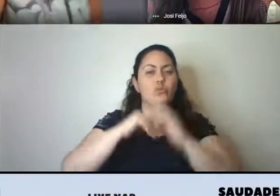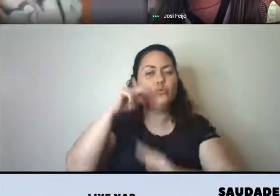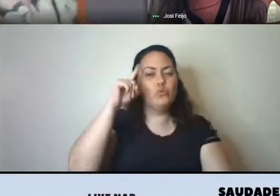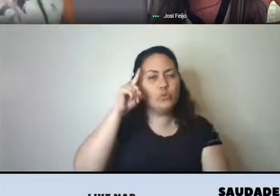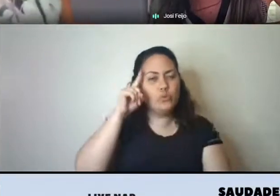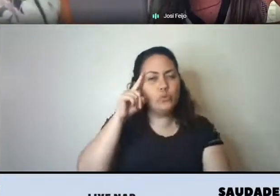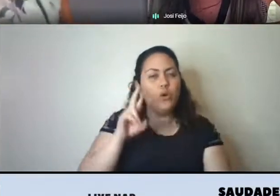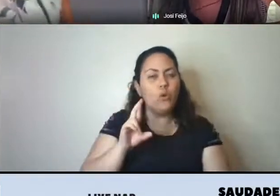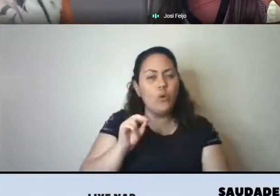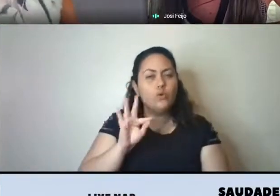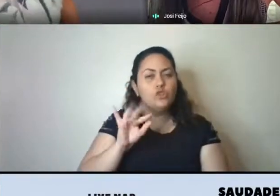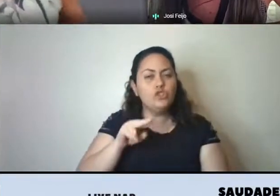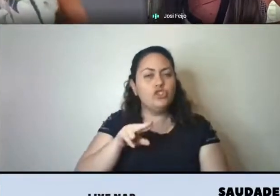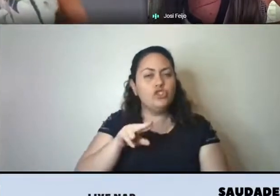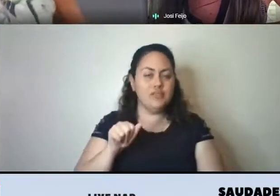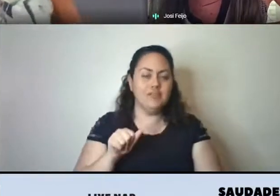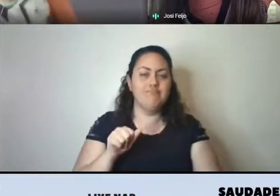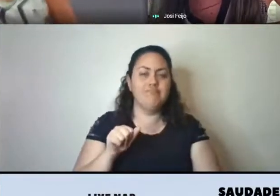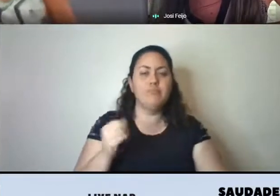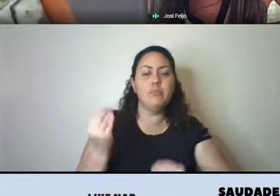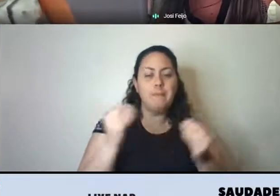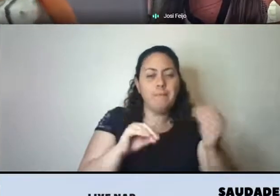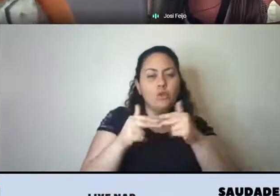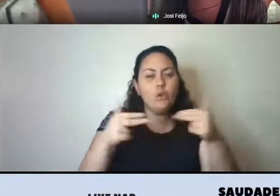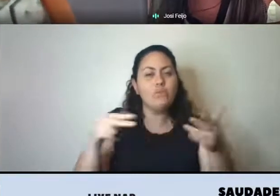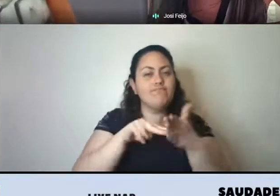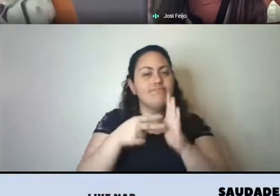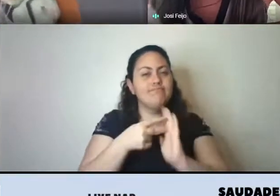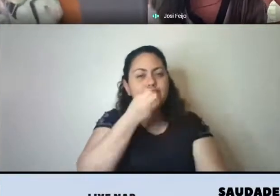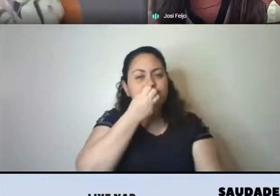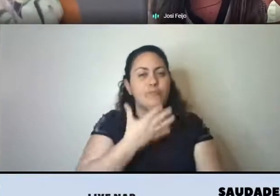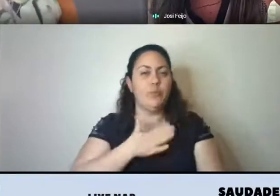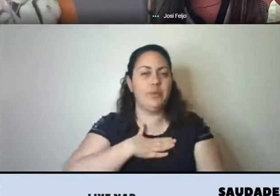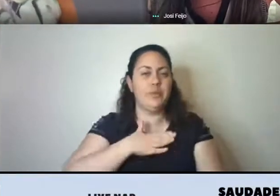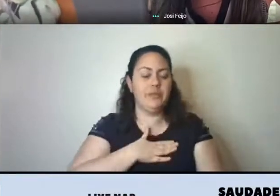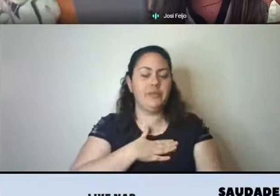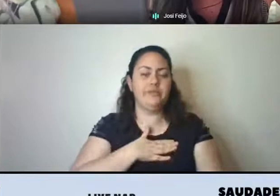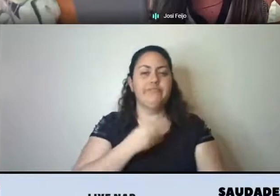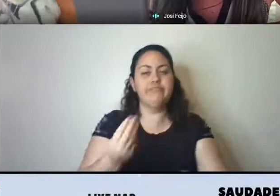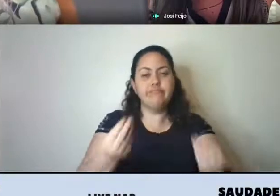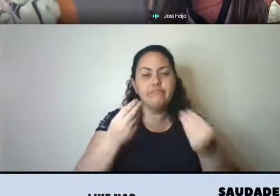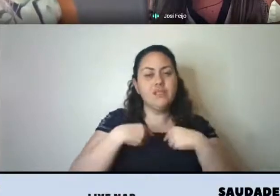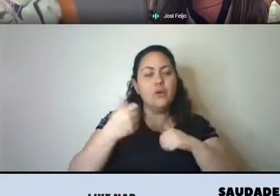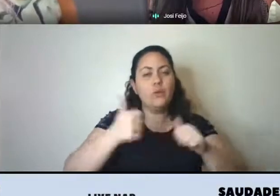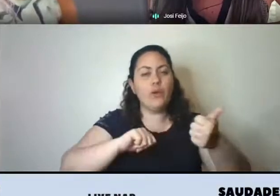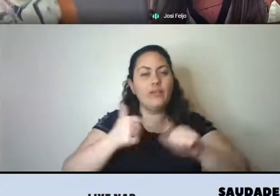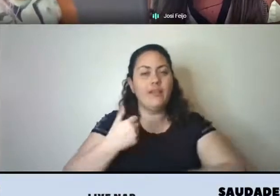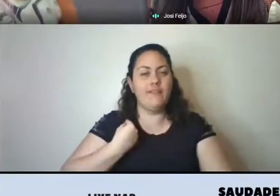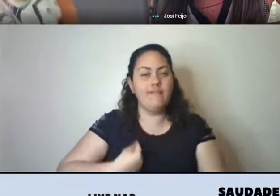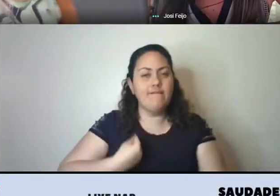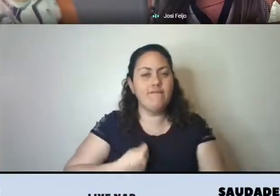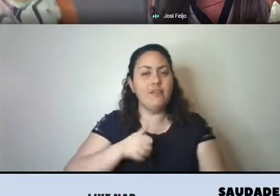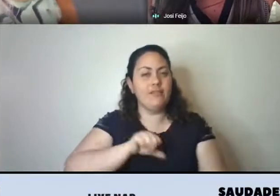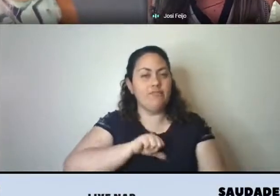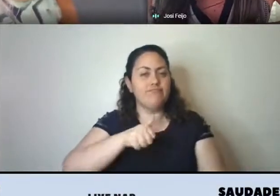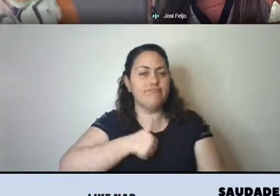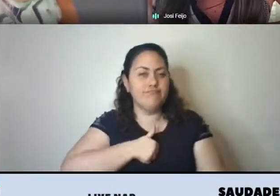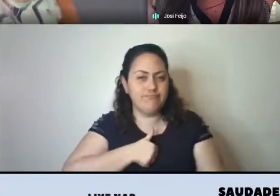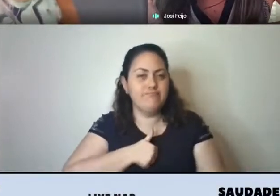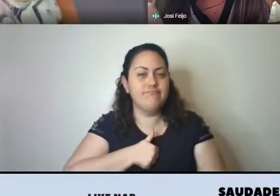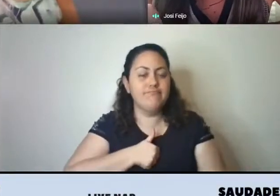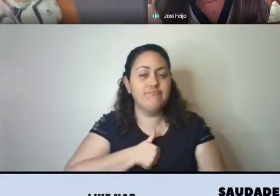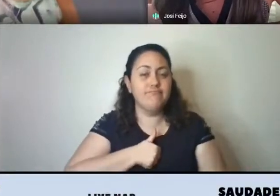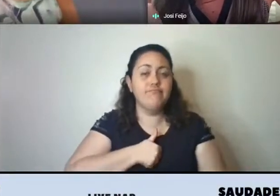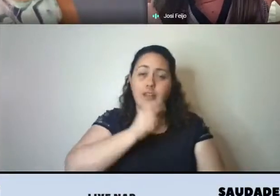né, colocando coisas que fazem sentido e que nos fazem bem, que trazem qualidade de vida e bem-estar, isso